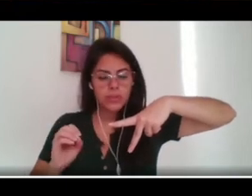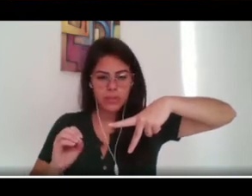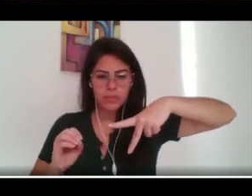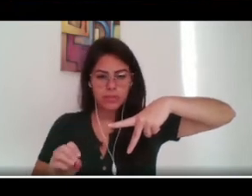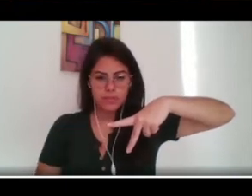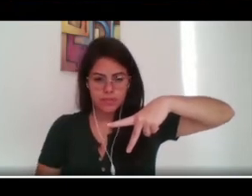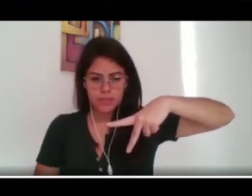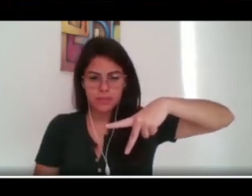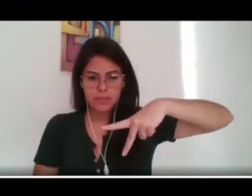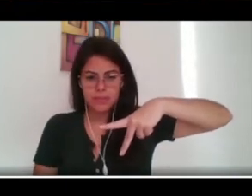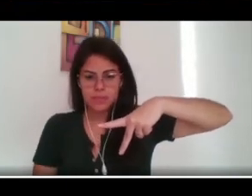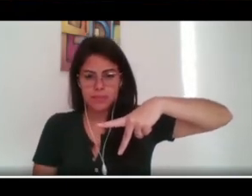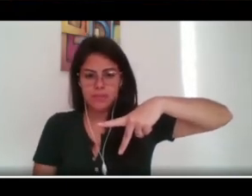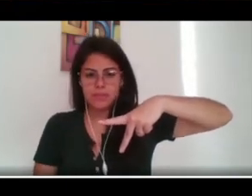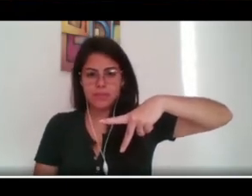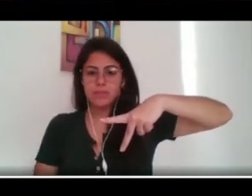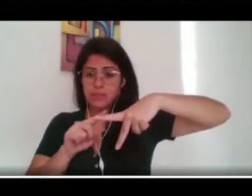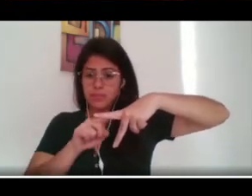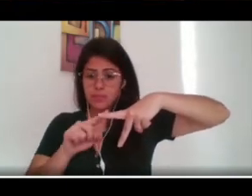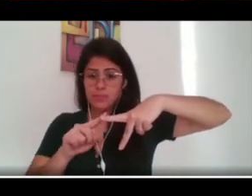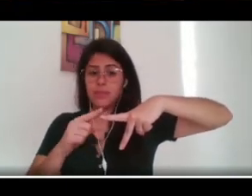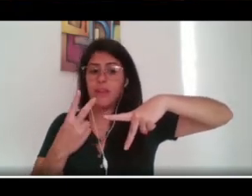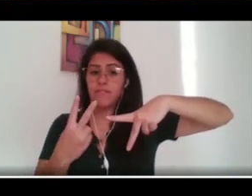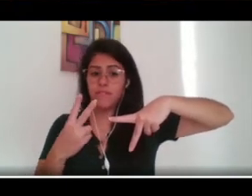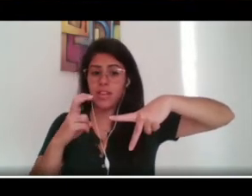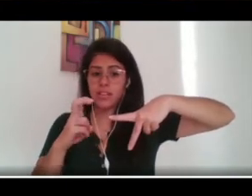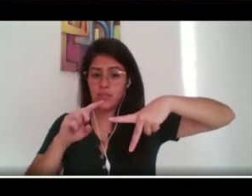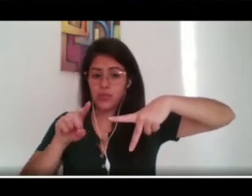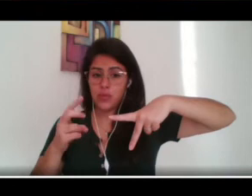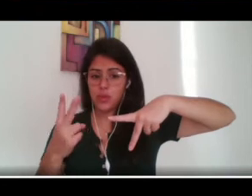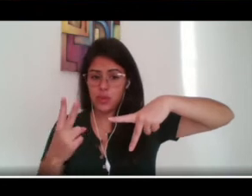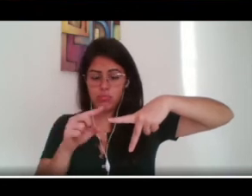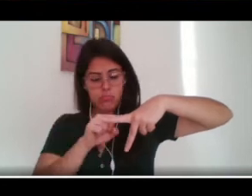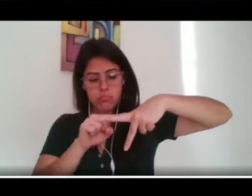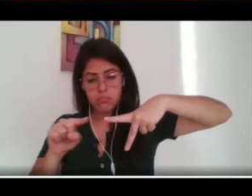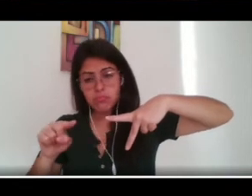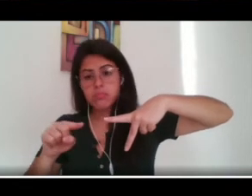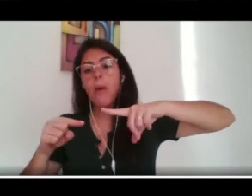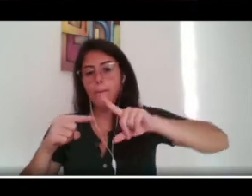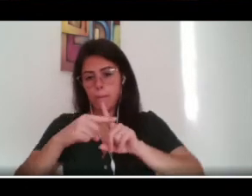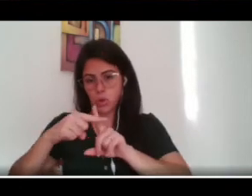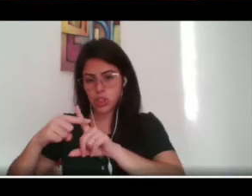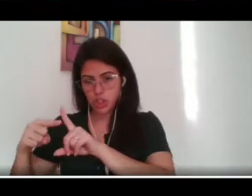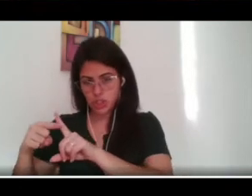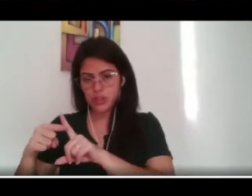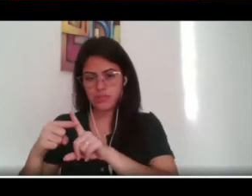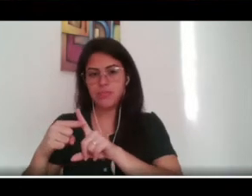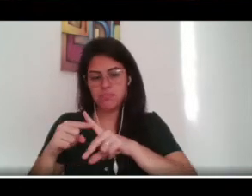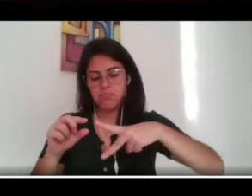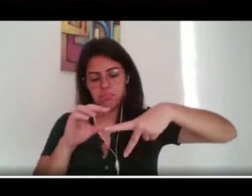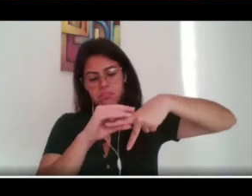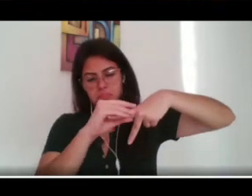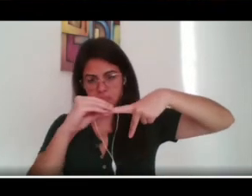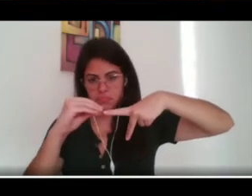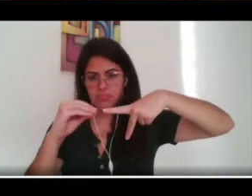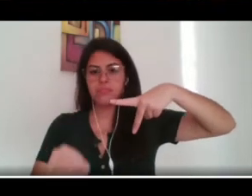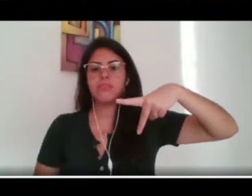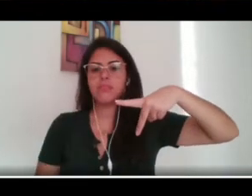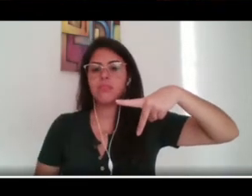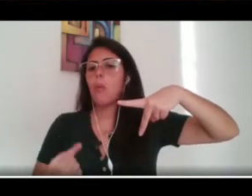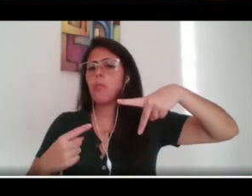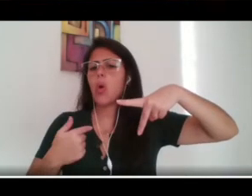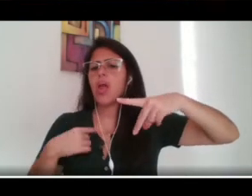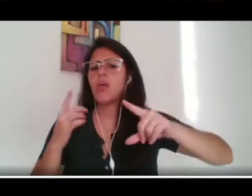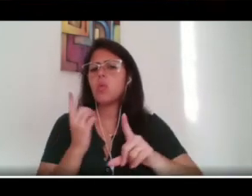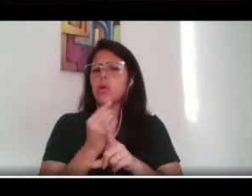ó, positiva de I, certo? De onde eu tirei isso? Da velocidade v0x, que não muda no